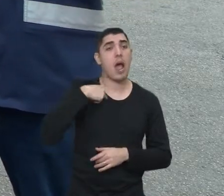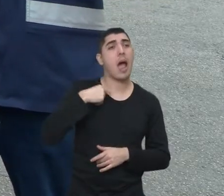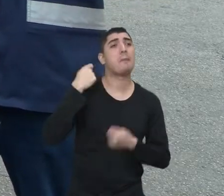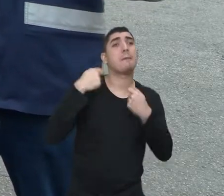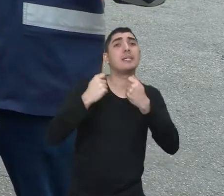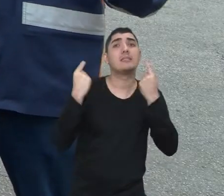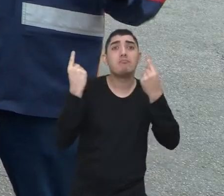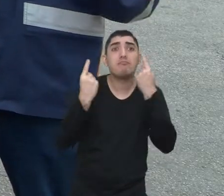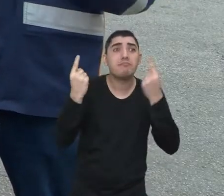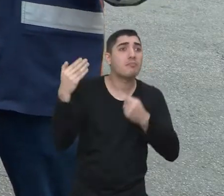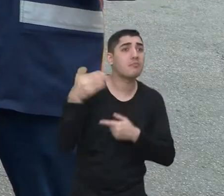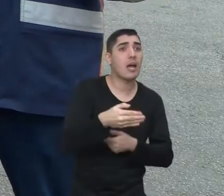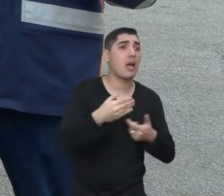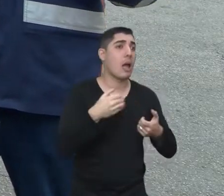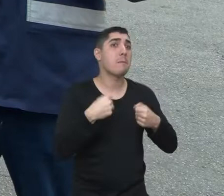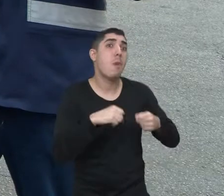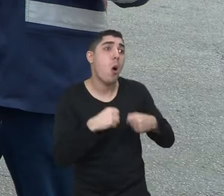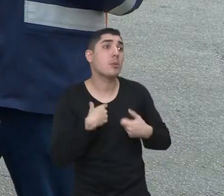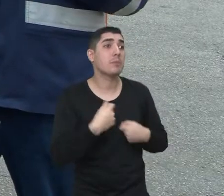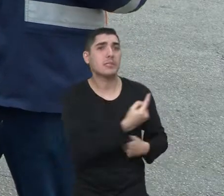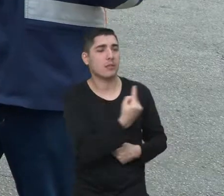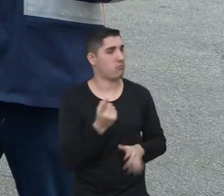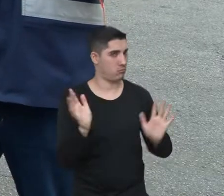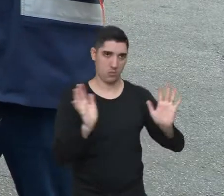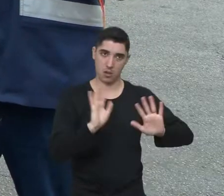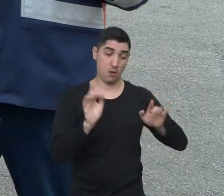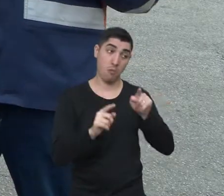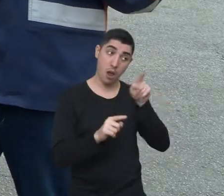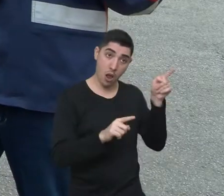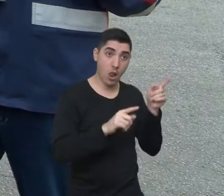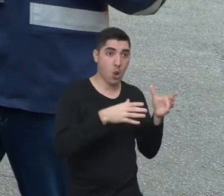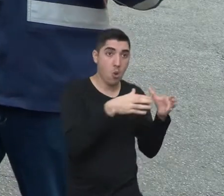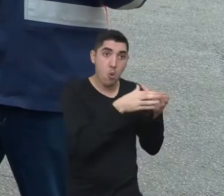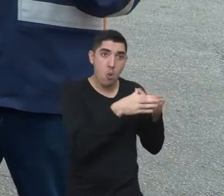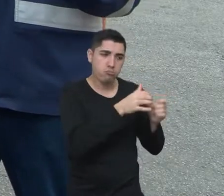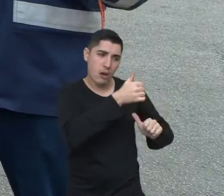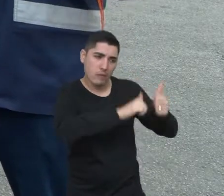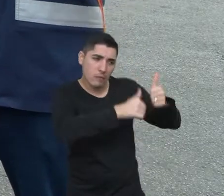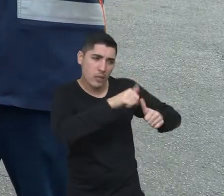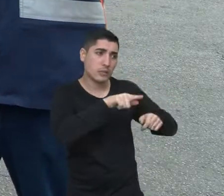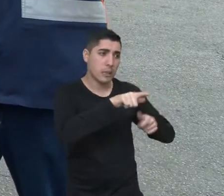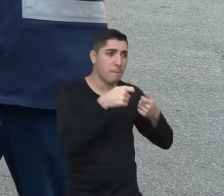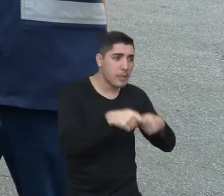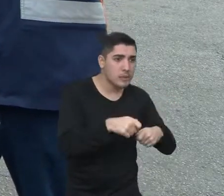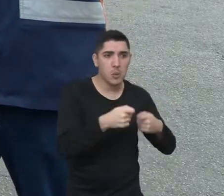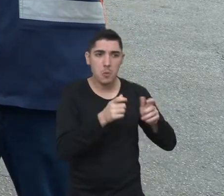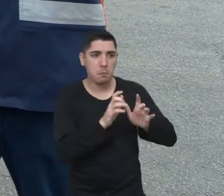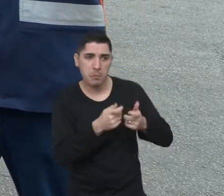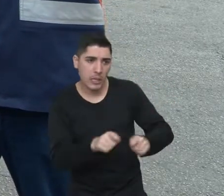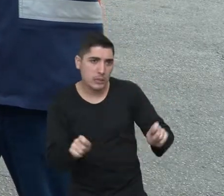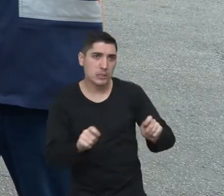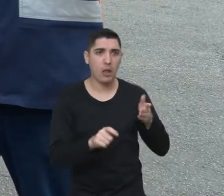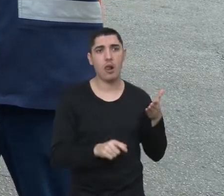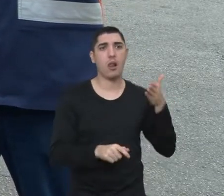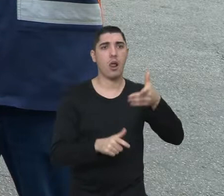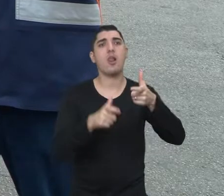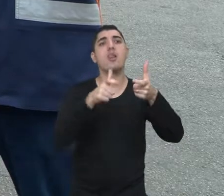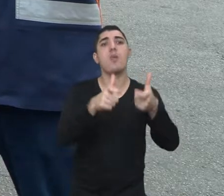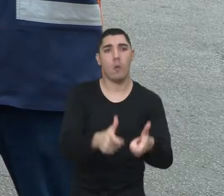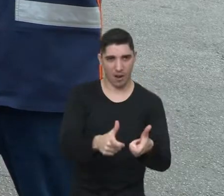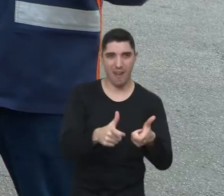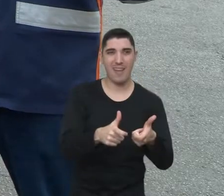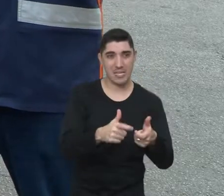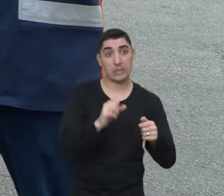assim, eu preciso de uma ambulância de moto aqui. Não tem isso. É a equipe nossa que decide em determinada